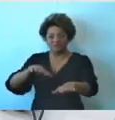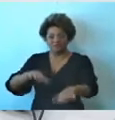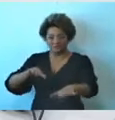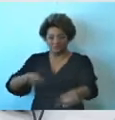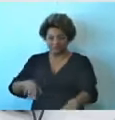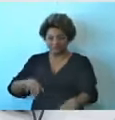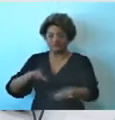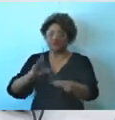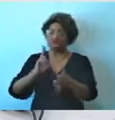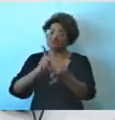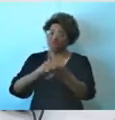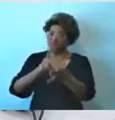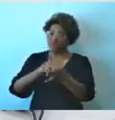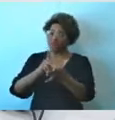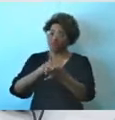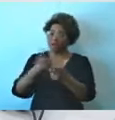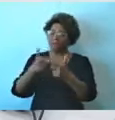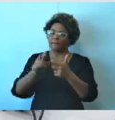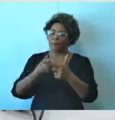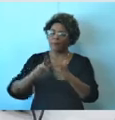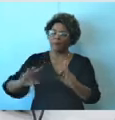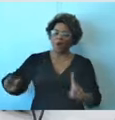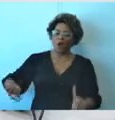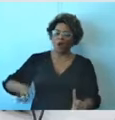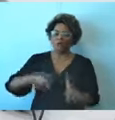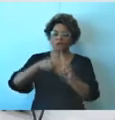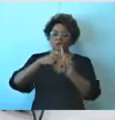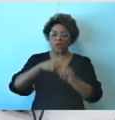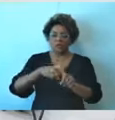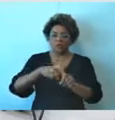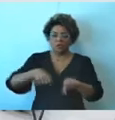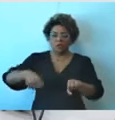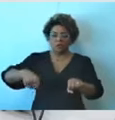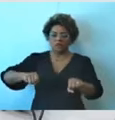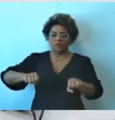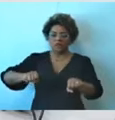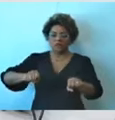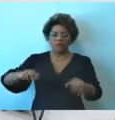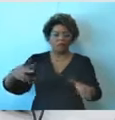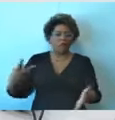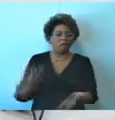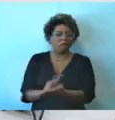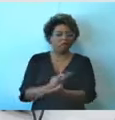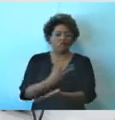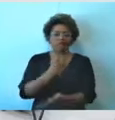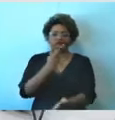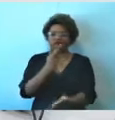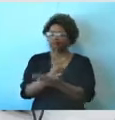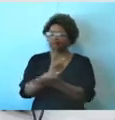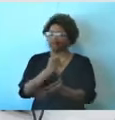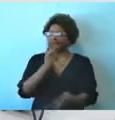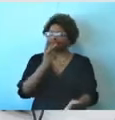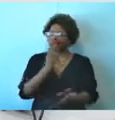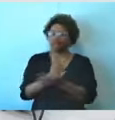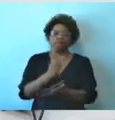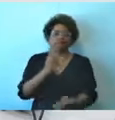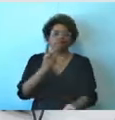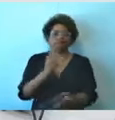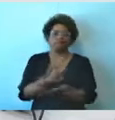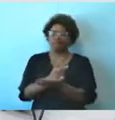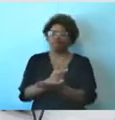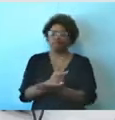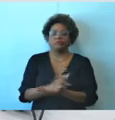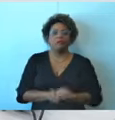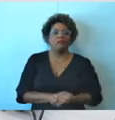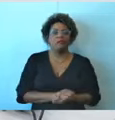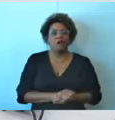o problema dos acidentes com moto é uma epidemia na cidade, né? A gente tem